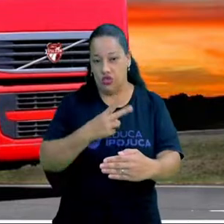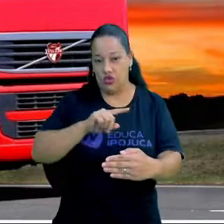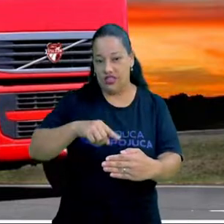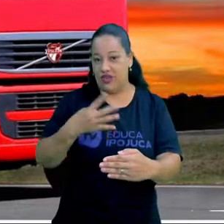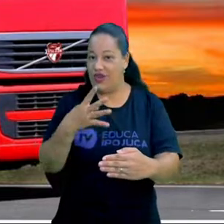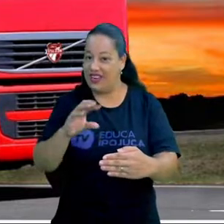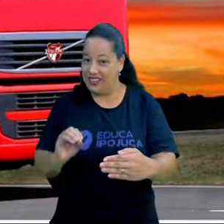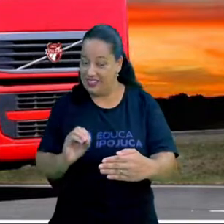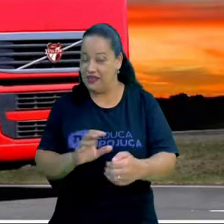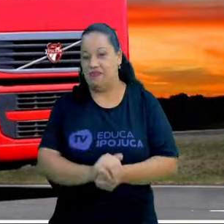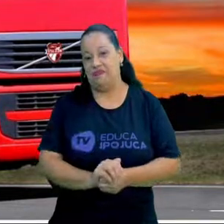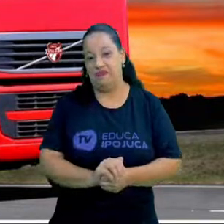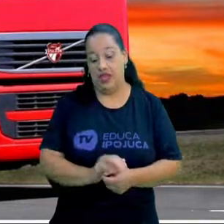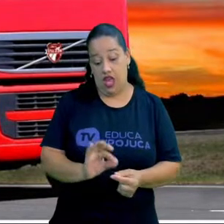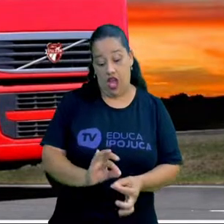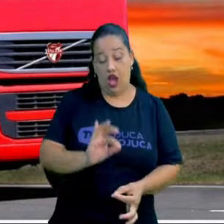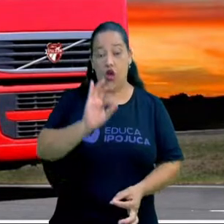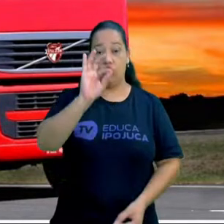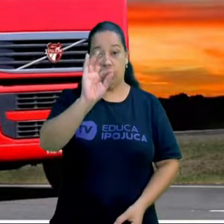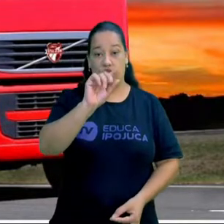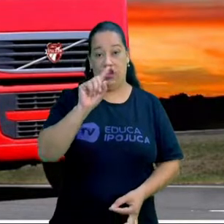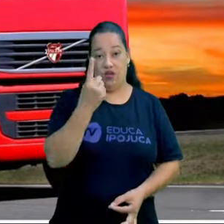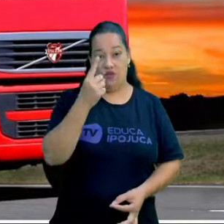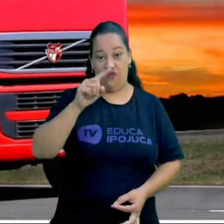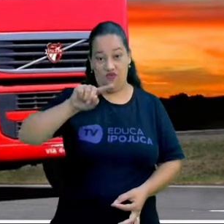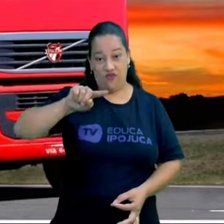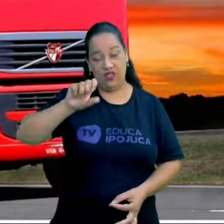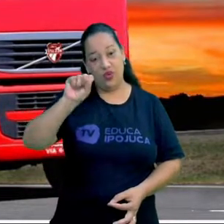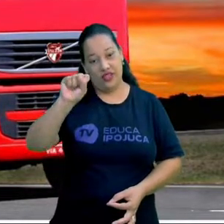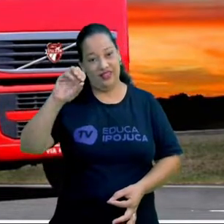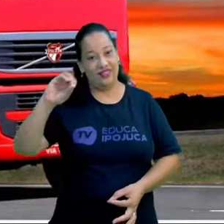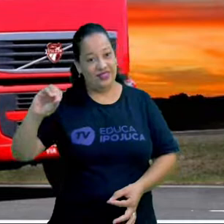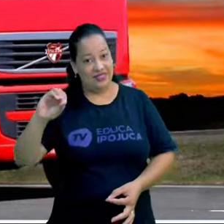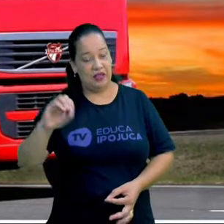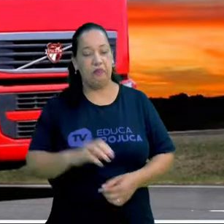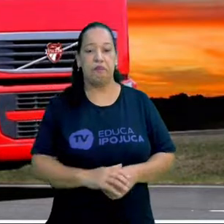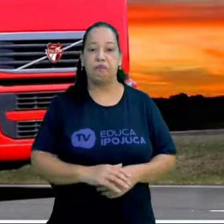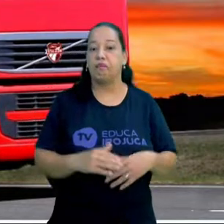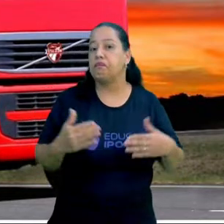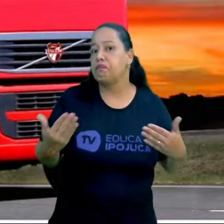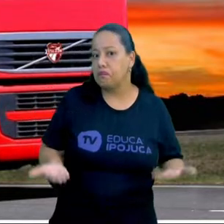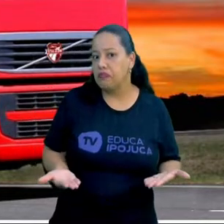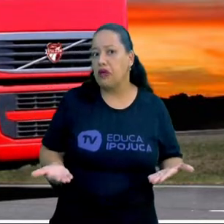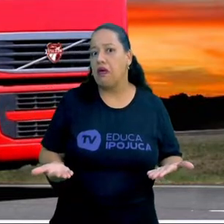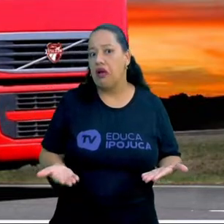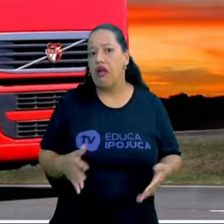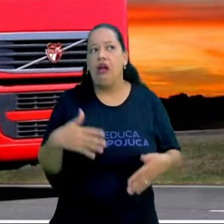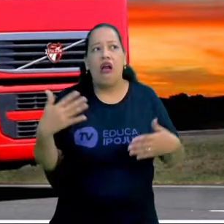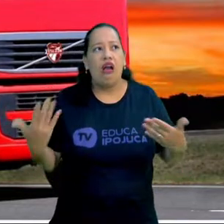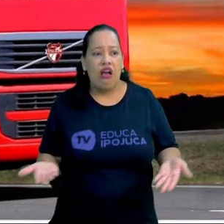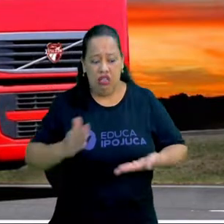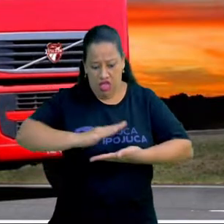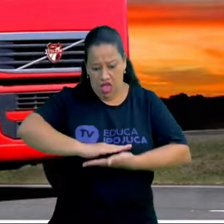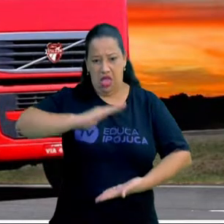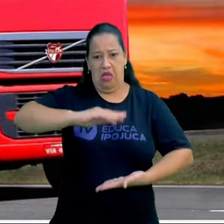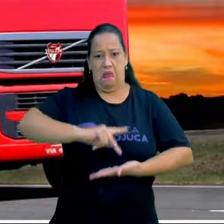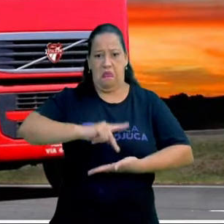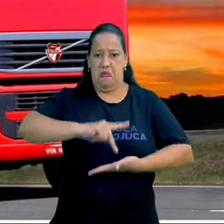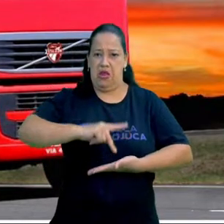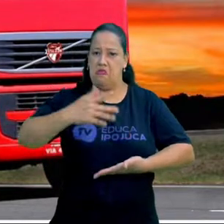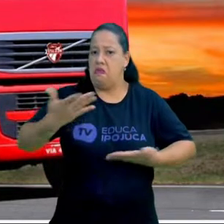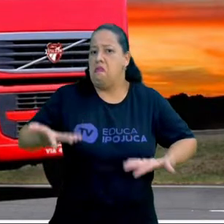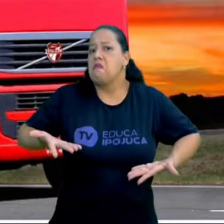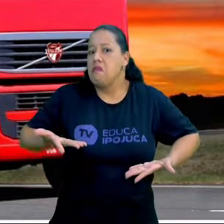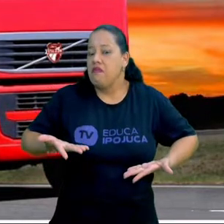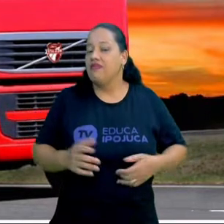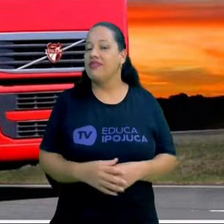altura é igual a 1,80 metros. Poxa, professora, aí cadê o prisma aí? Já